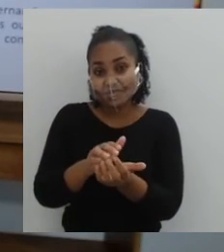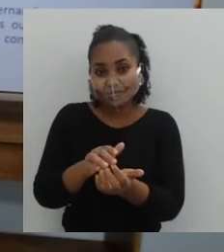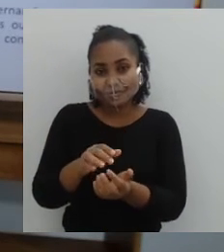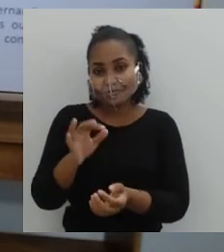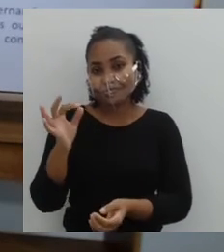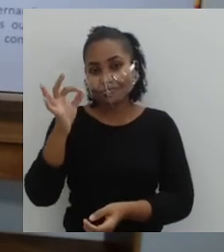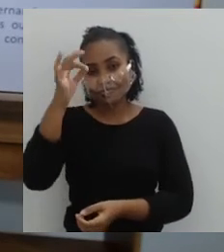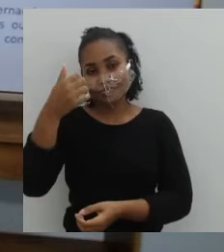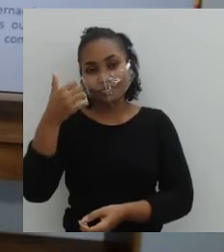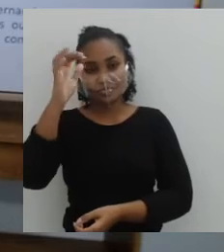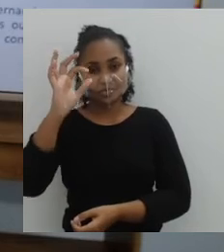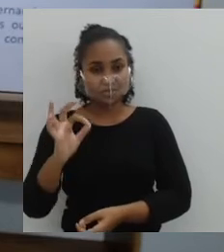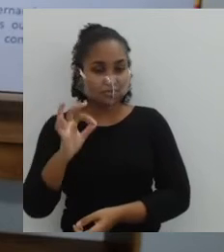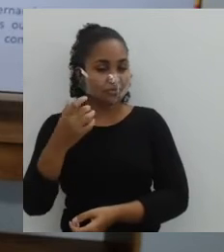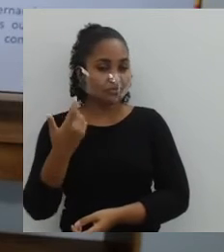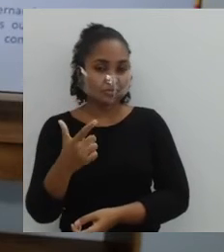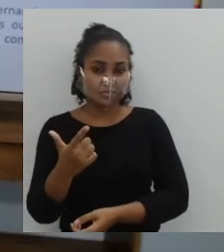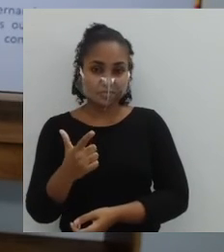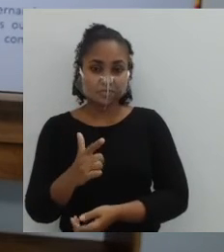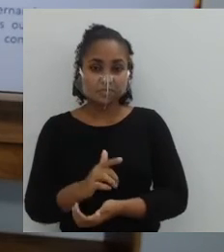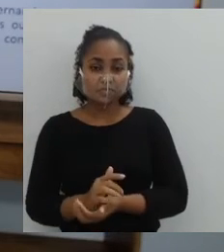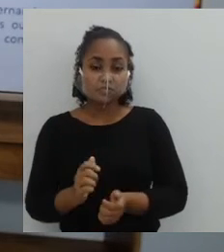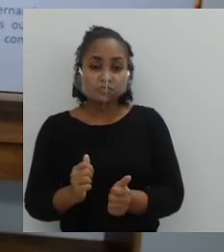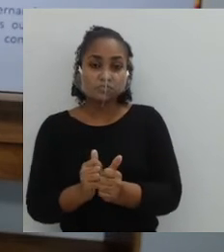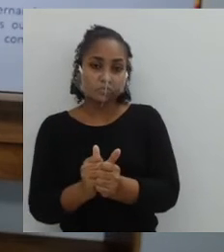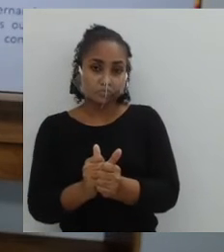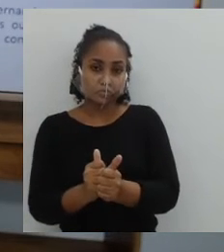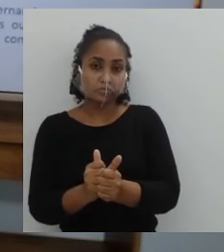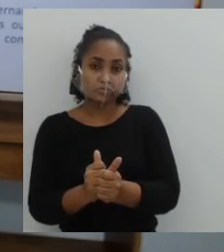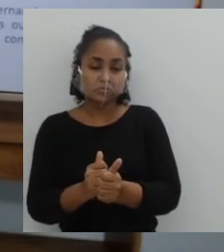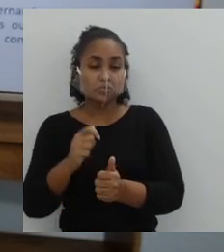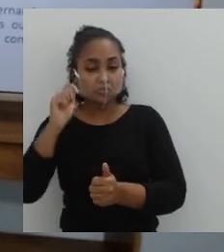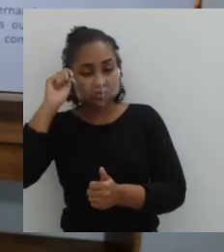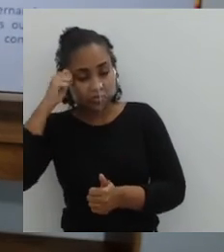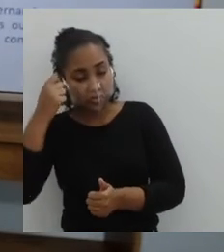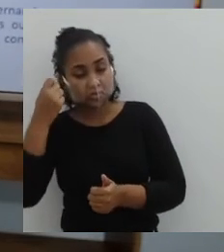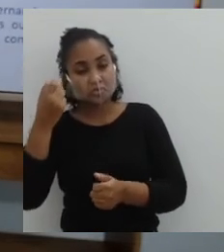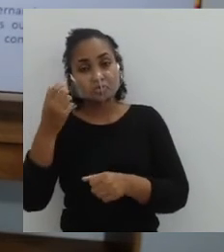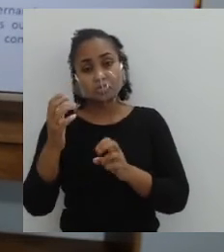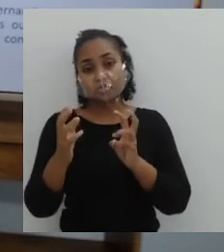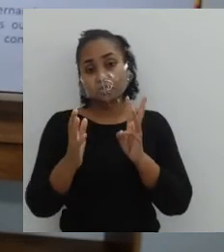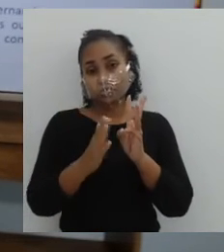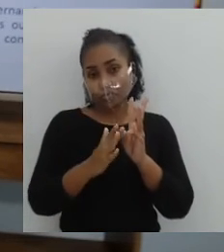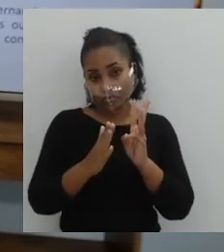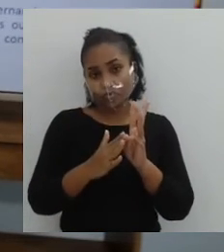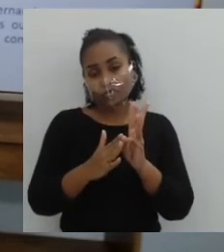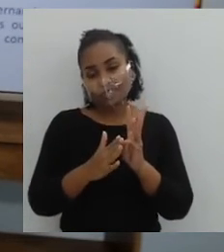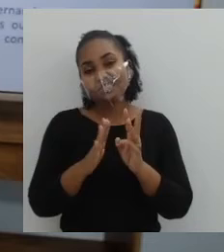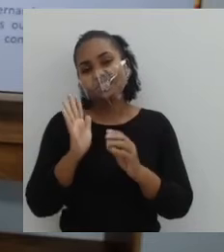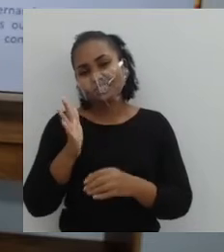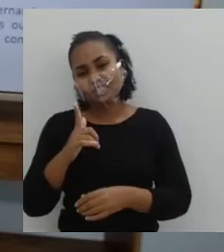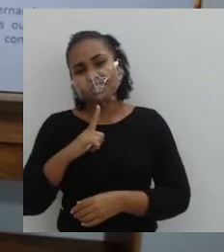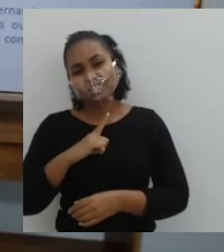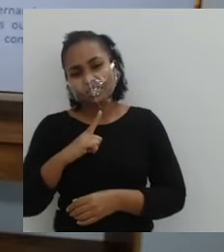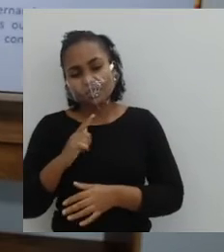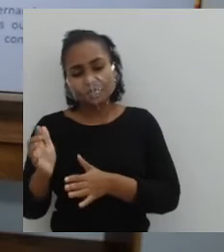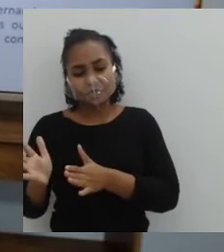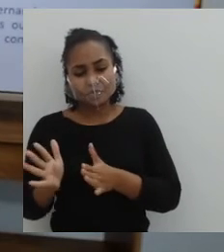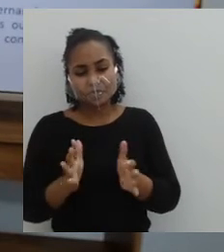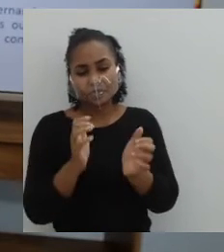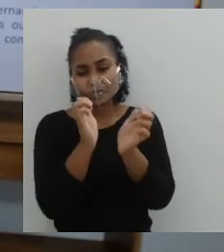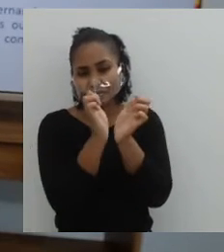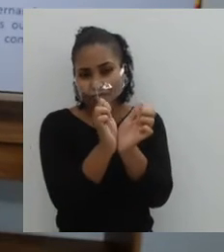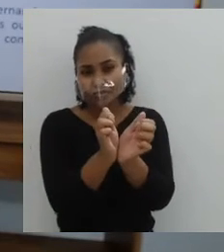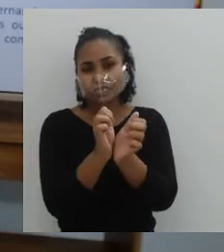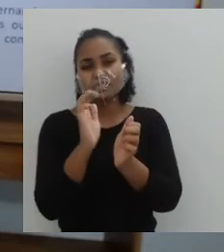estava, junto com os portugueses, né, e os nativos, os negros, os índios, e aí a gente já tinha esse processo de